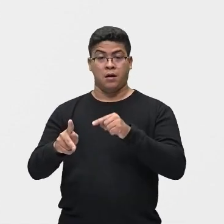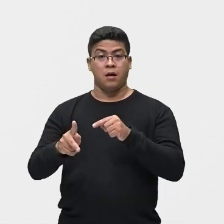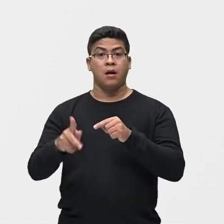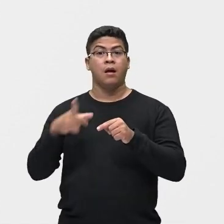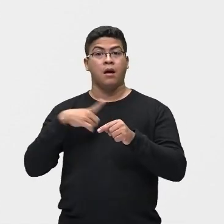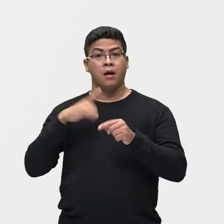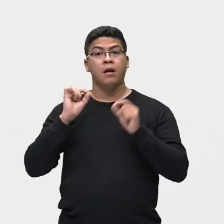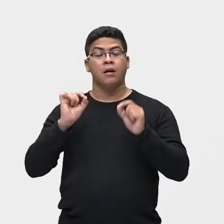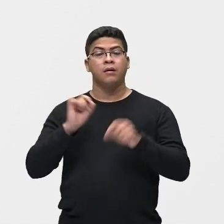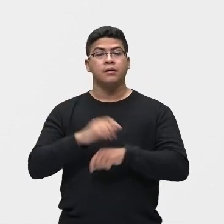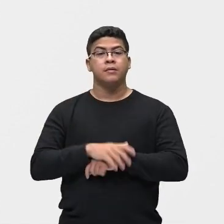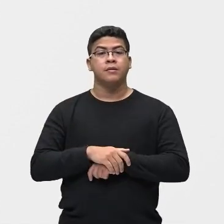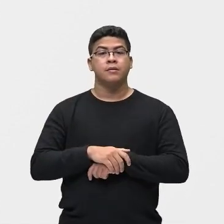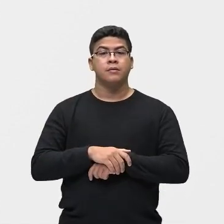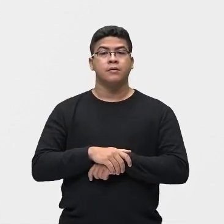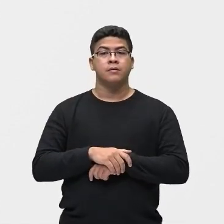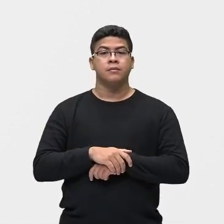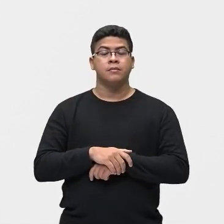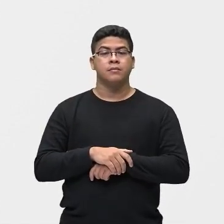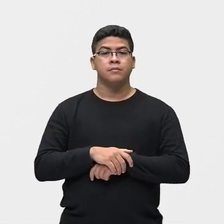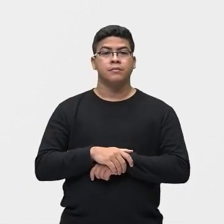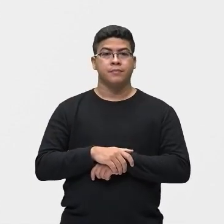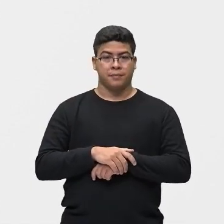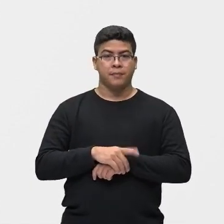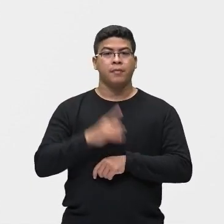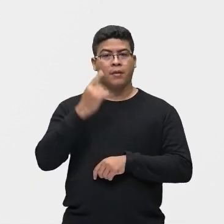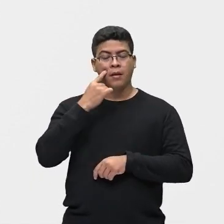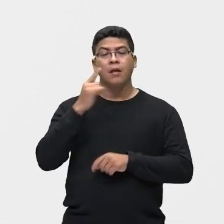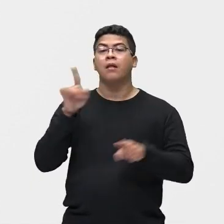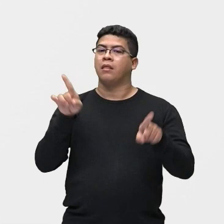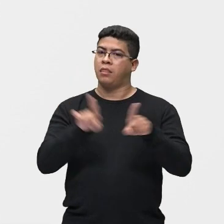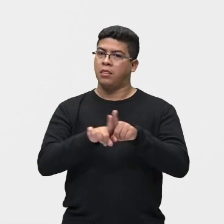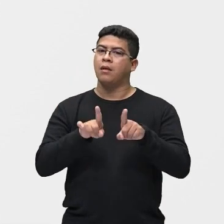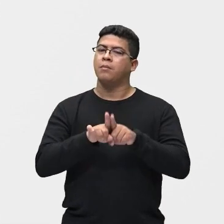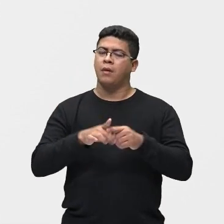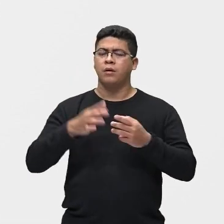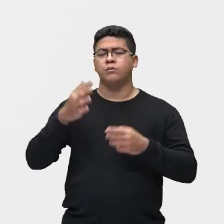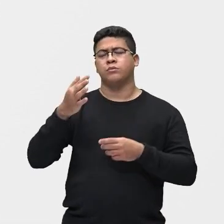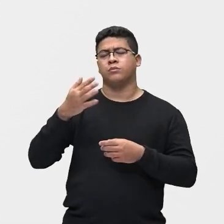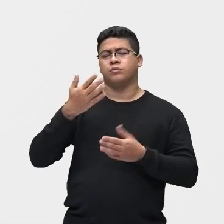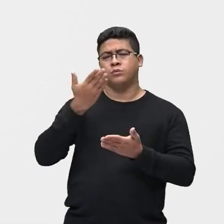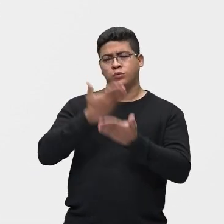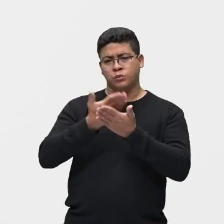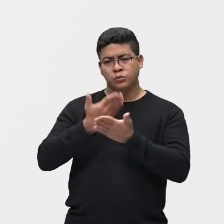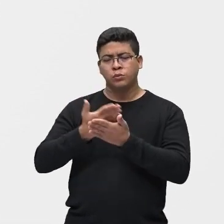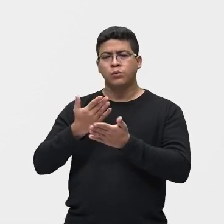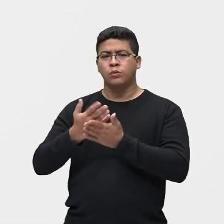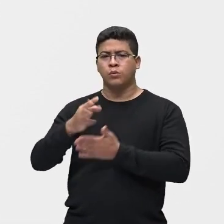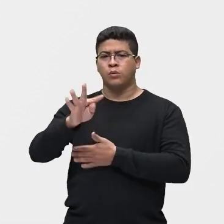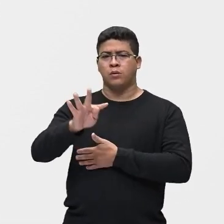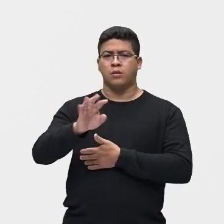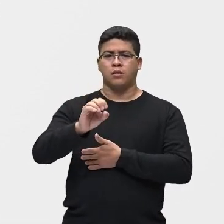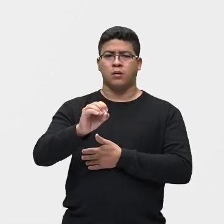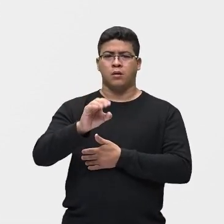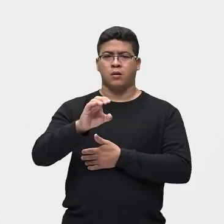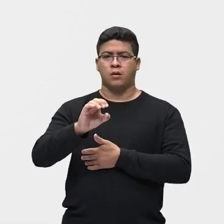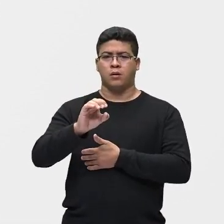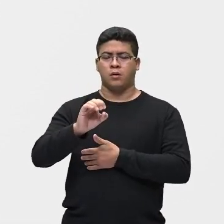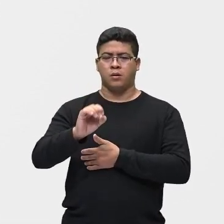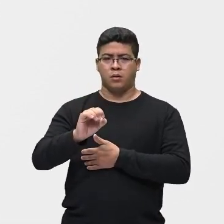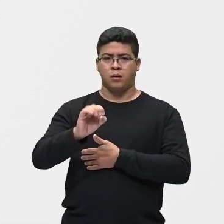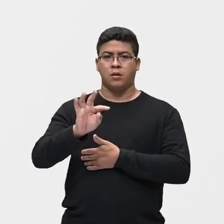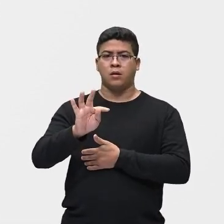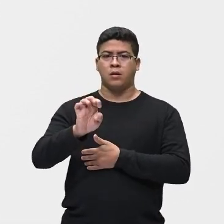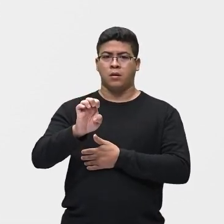sheikh da Mesquita de Paris. Ele também é um teólogo, estudou durante muito tempo e a vida dele é